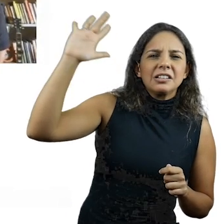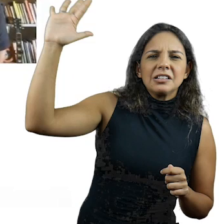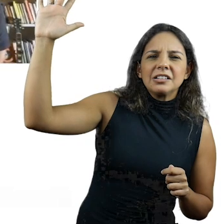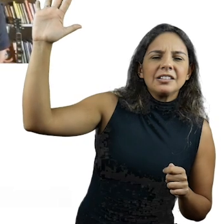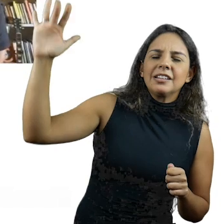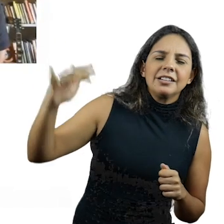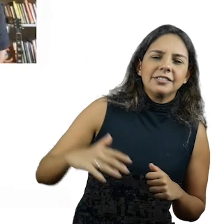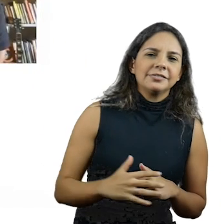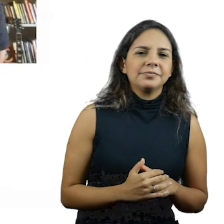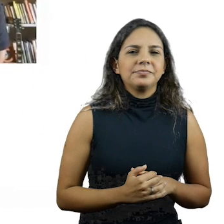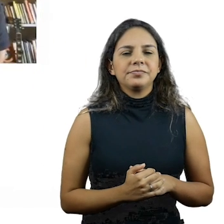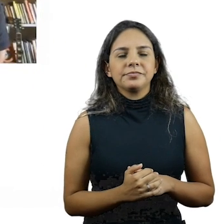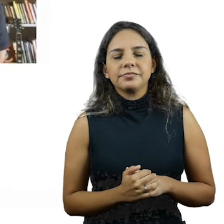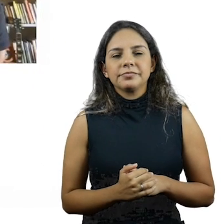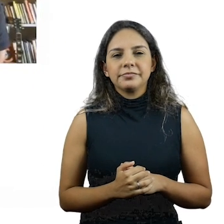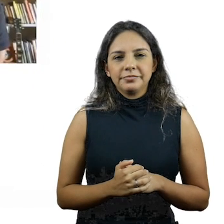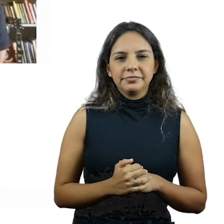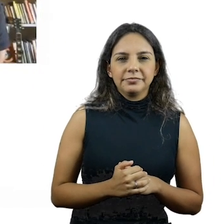quanto